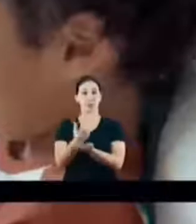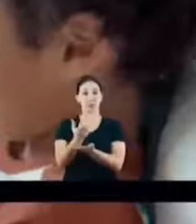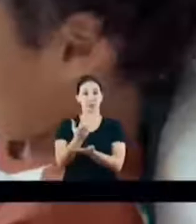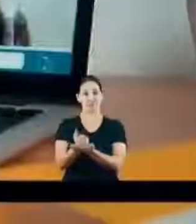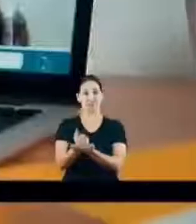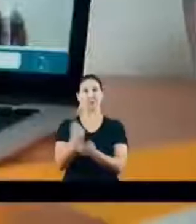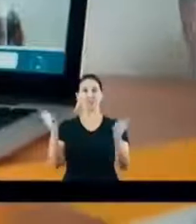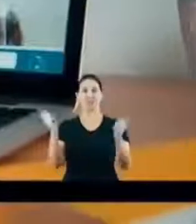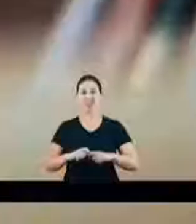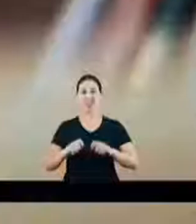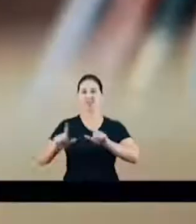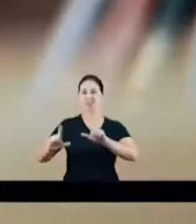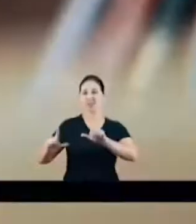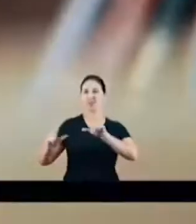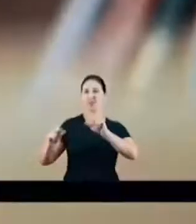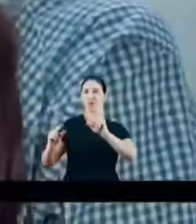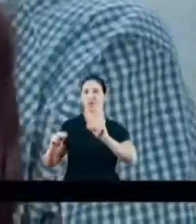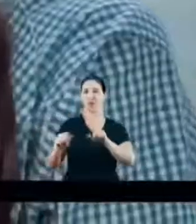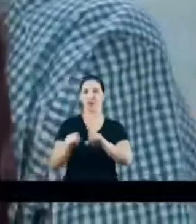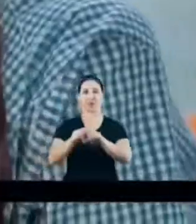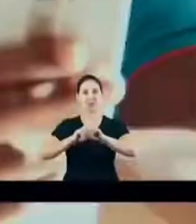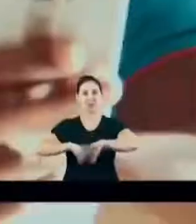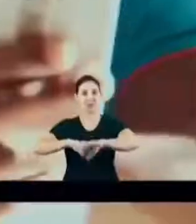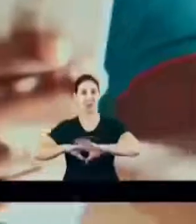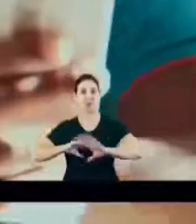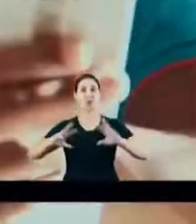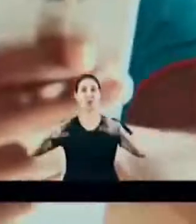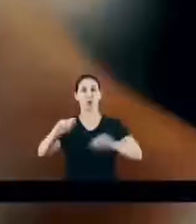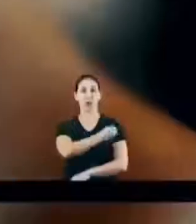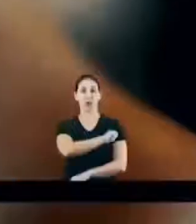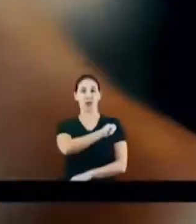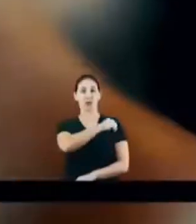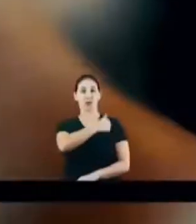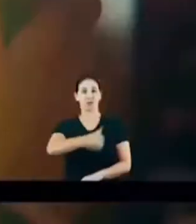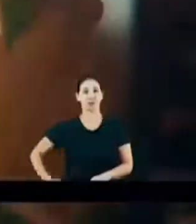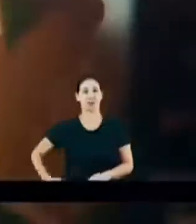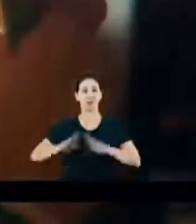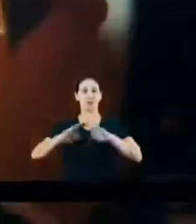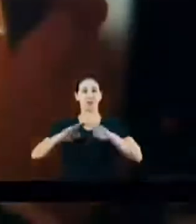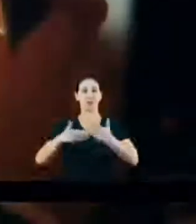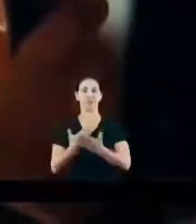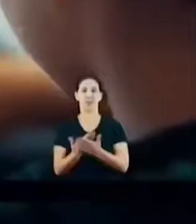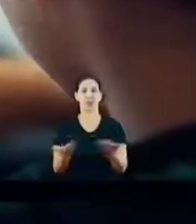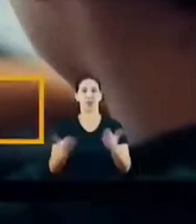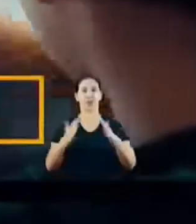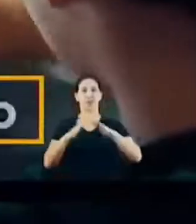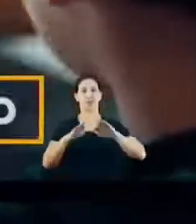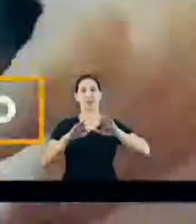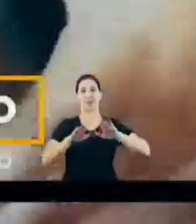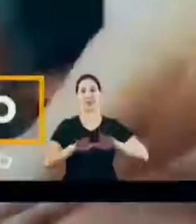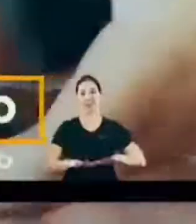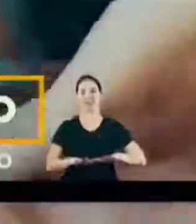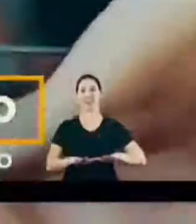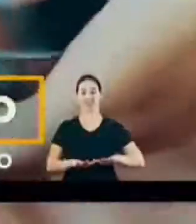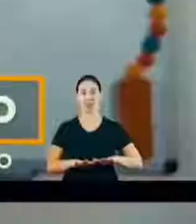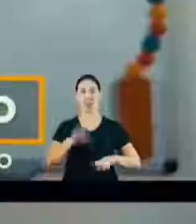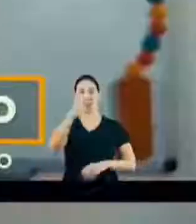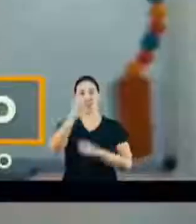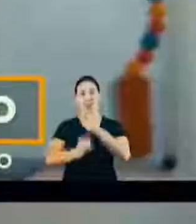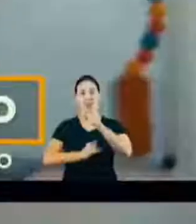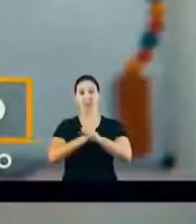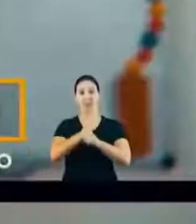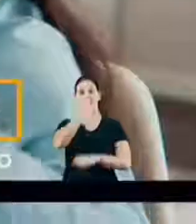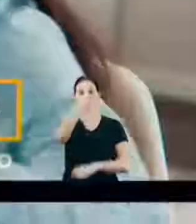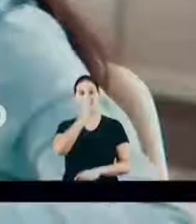de aulas com chats para todos os estudantes da rede pública de ensino durante a quarentena. O acesso à internet é gratuito